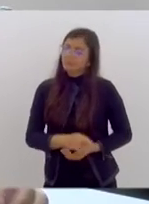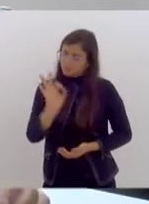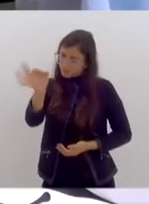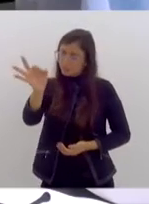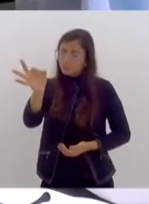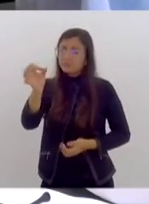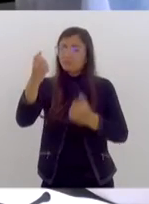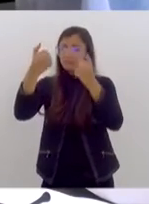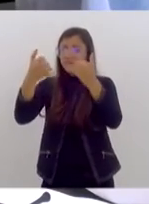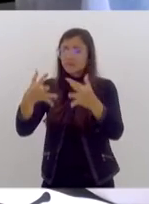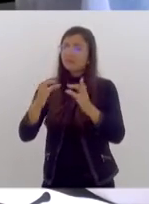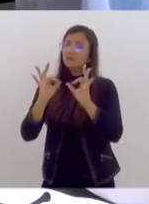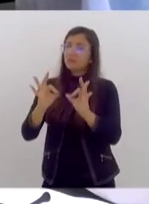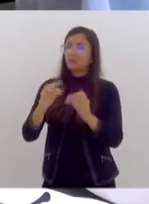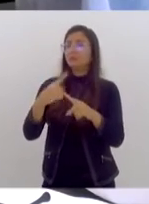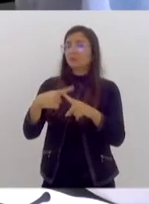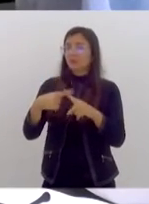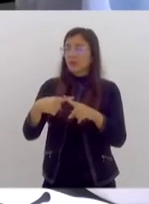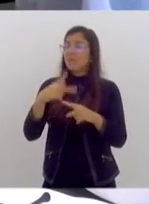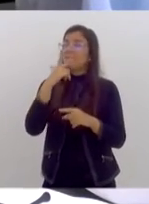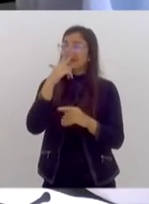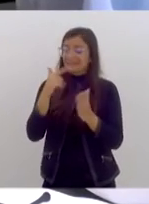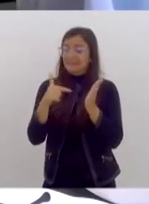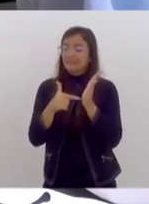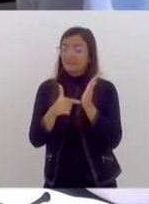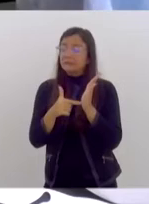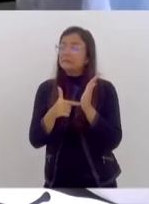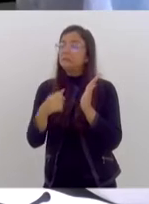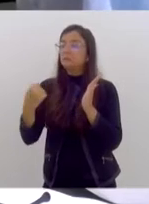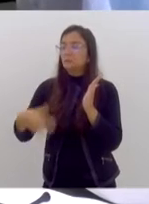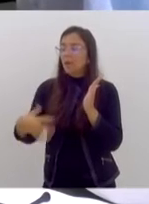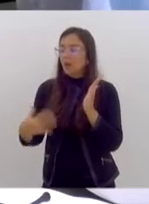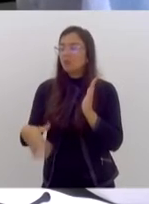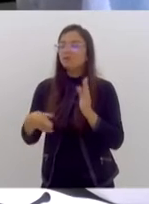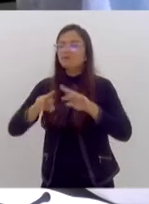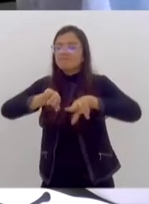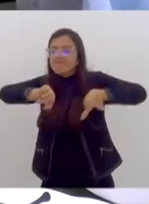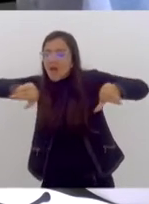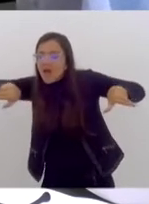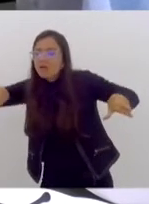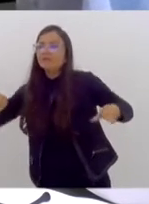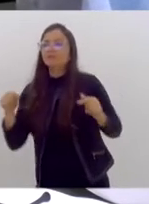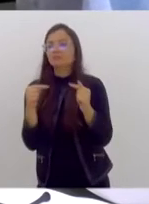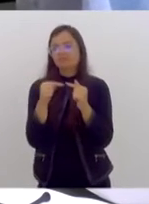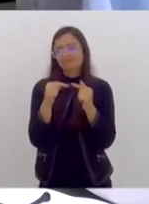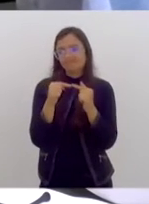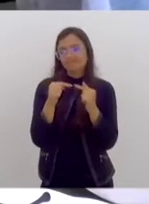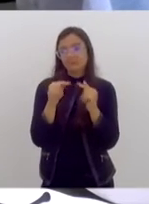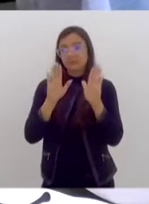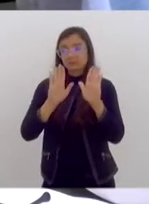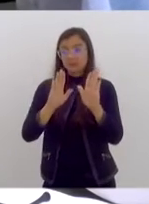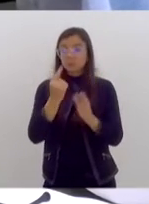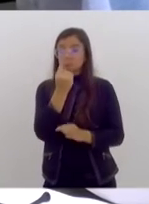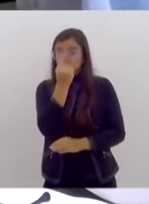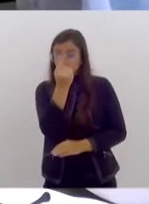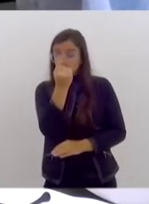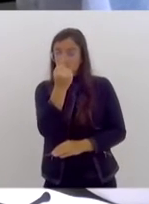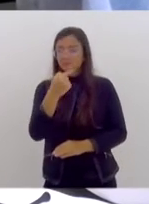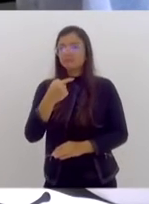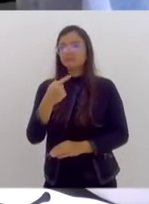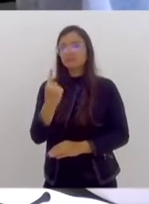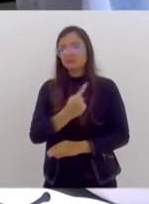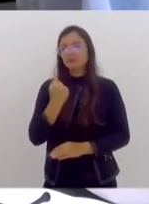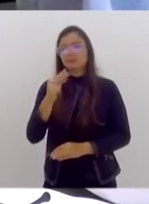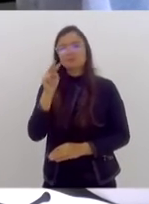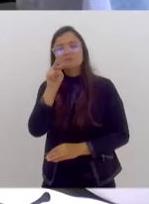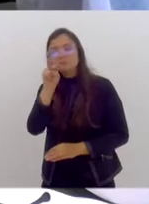ele é muito mais amplo né ele tem várias questões mas uma que nós é vimos aqui na